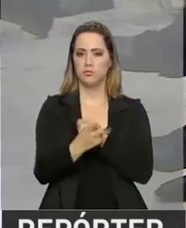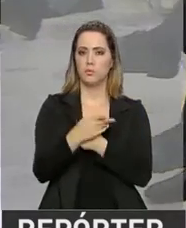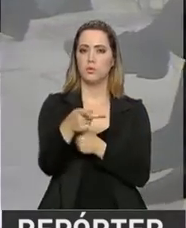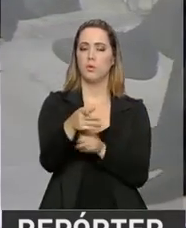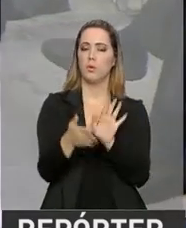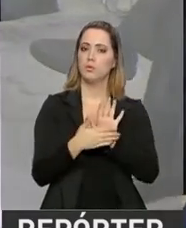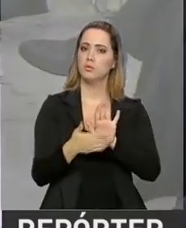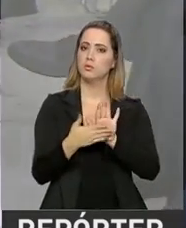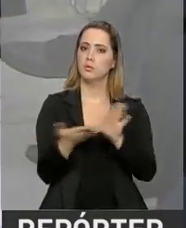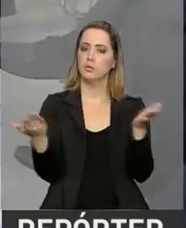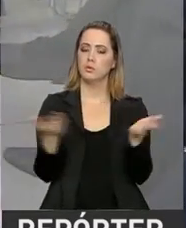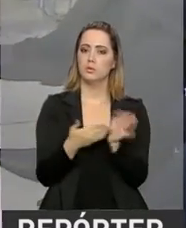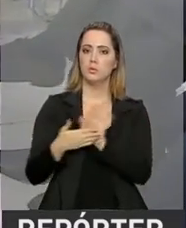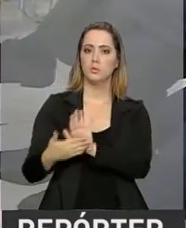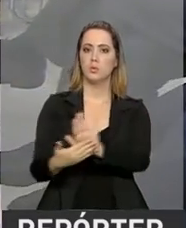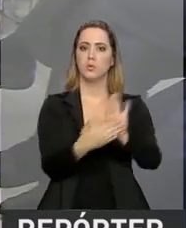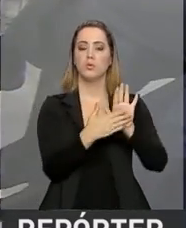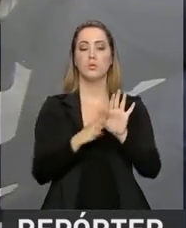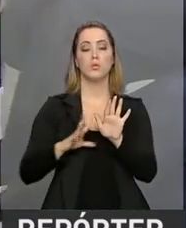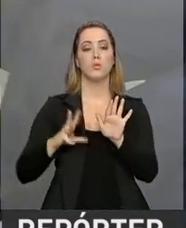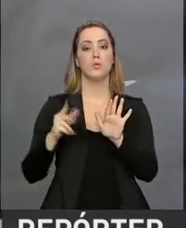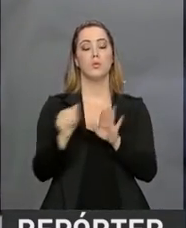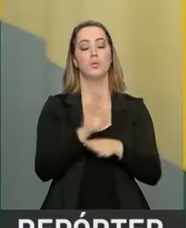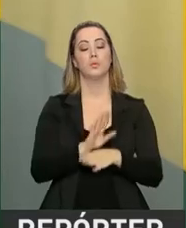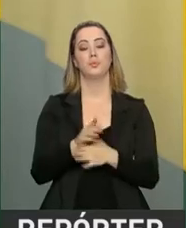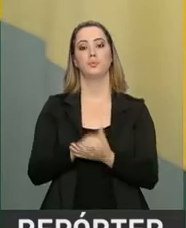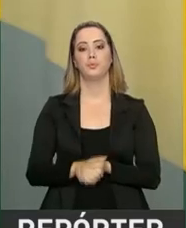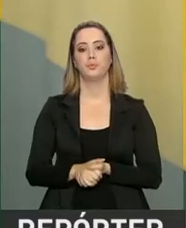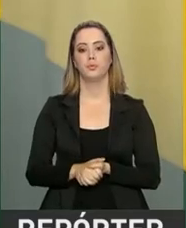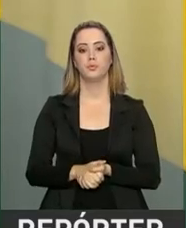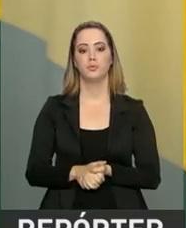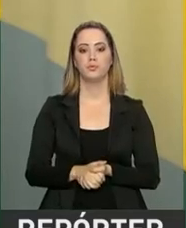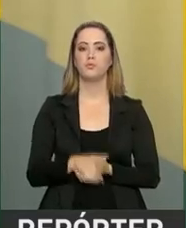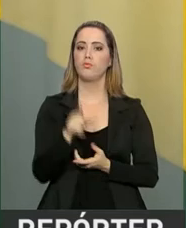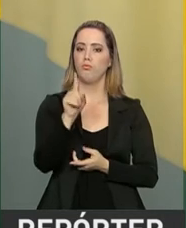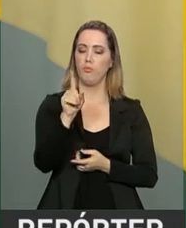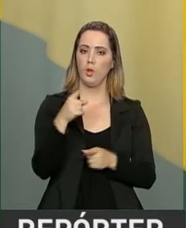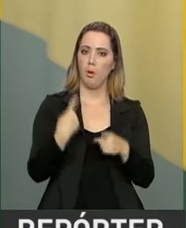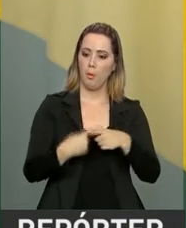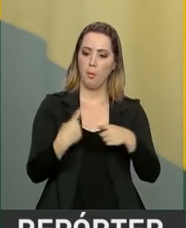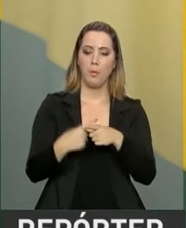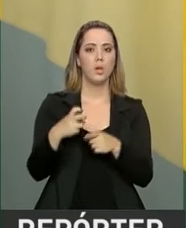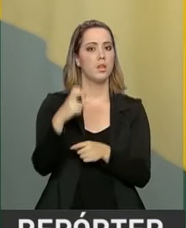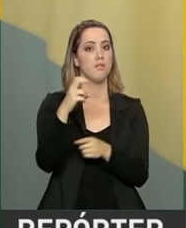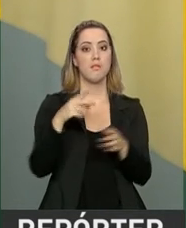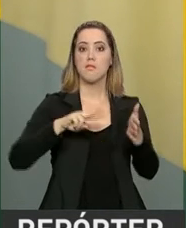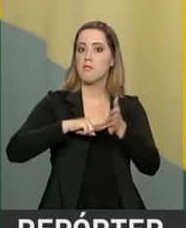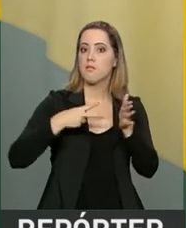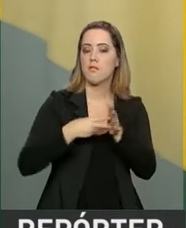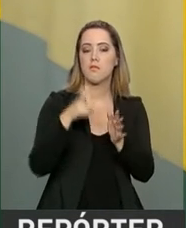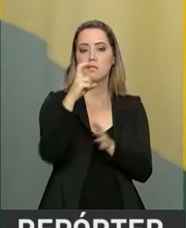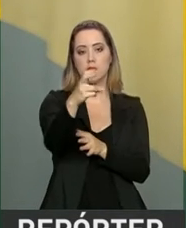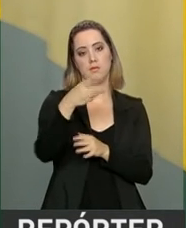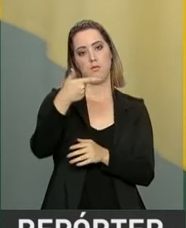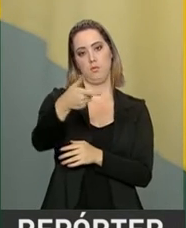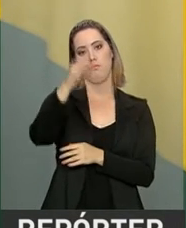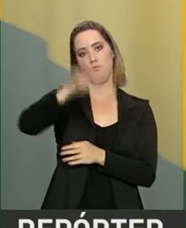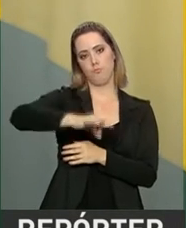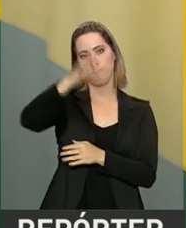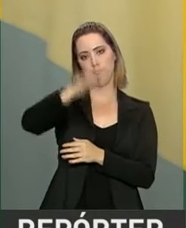vão ajudar as micro e pequenas empresas não é sem razão que representa os 52 por cento do pib nacional